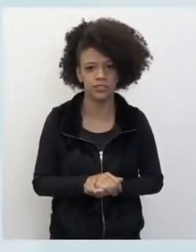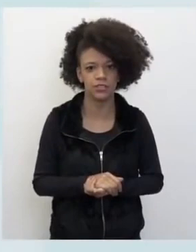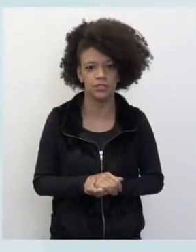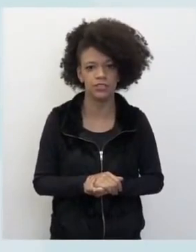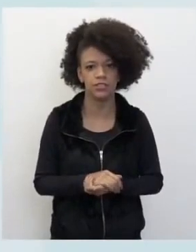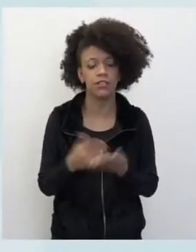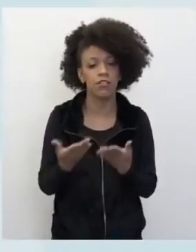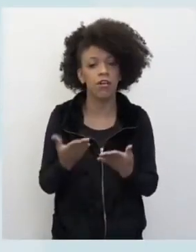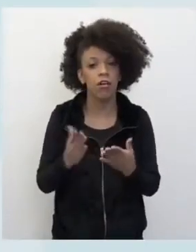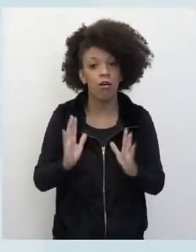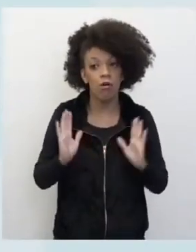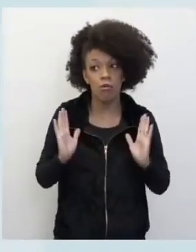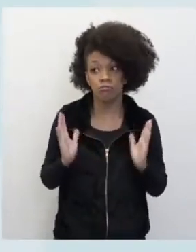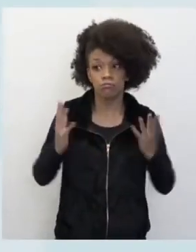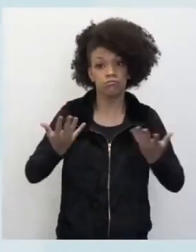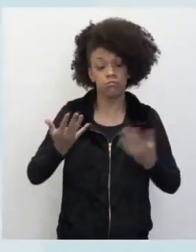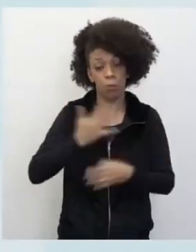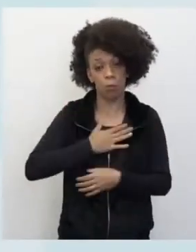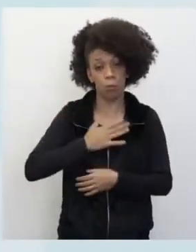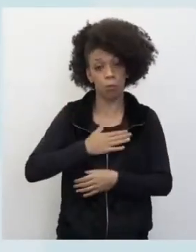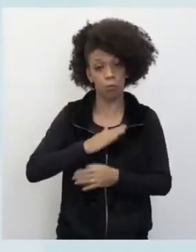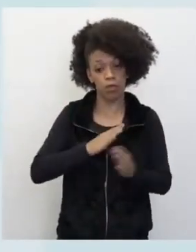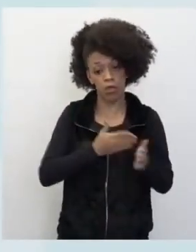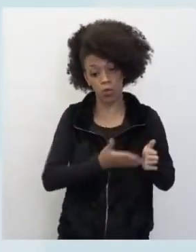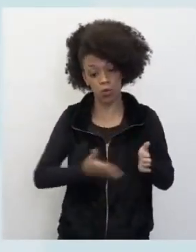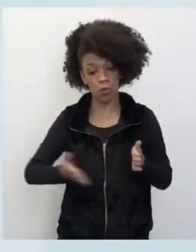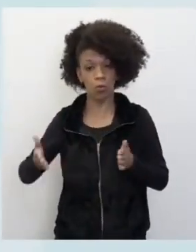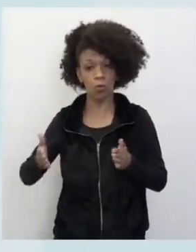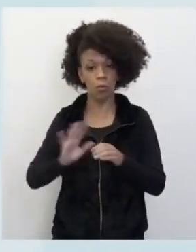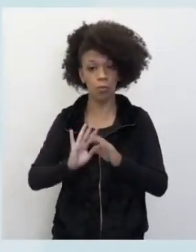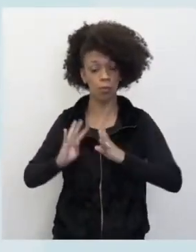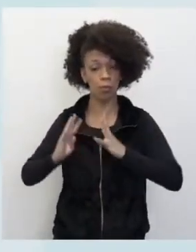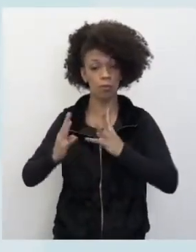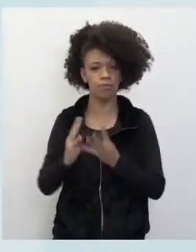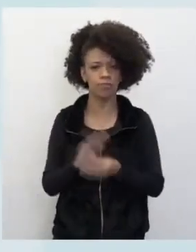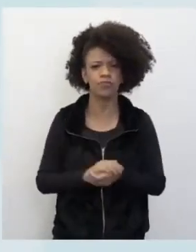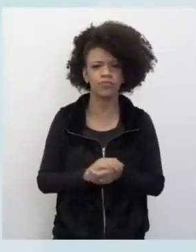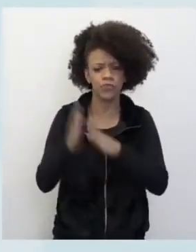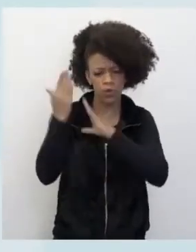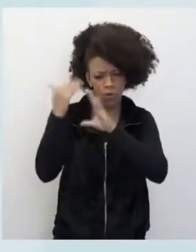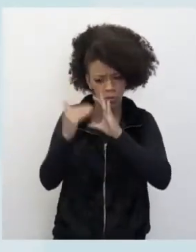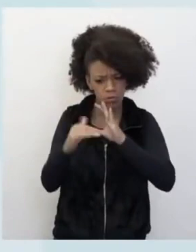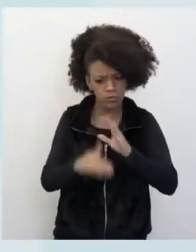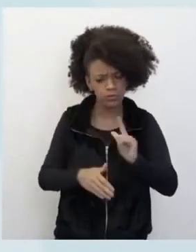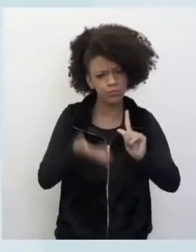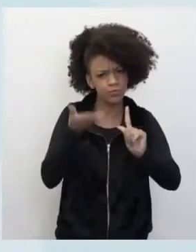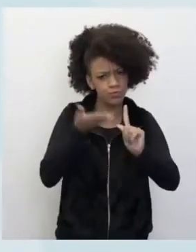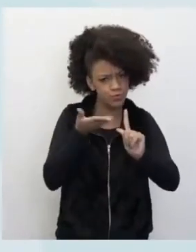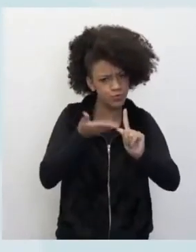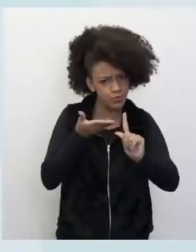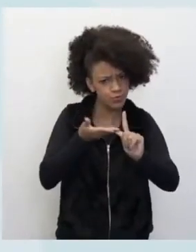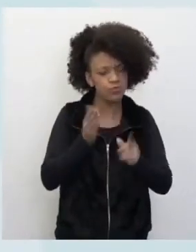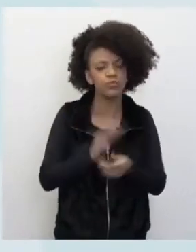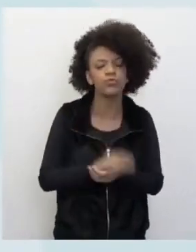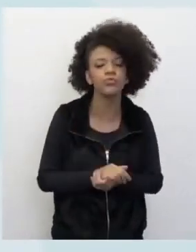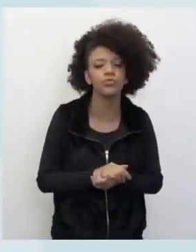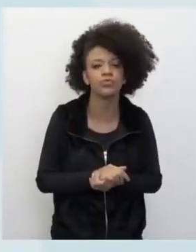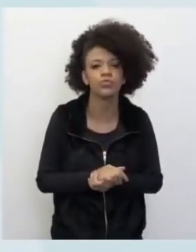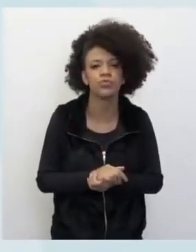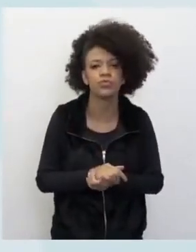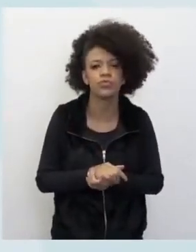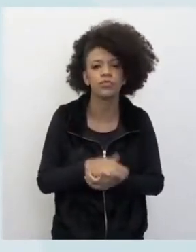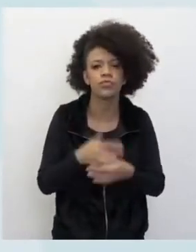Aconteceu comigo no início da pandemia. Eu comecei a postar as lições no Google Classroom. Tinha